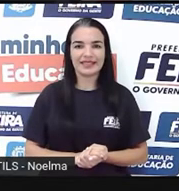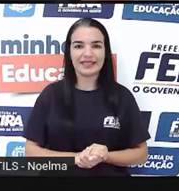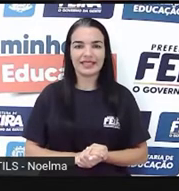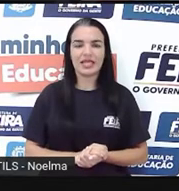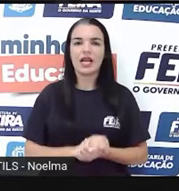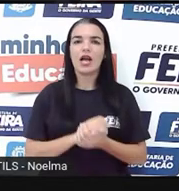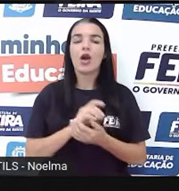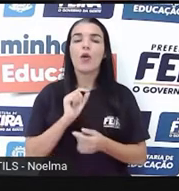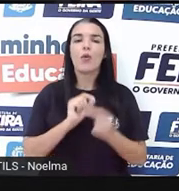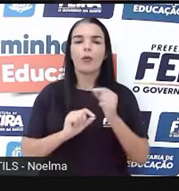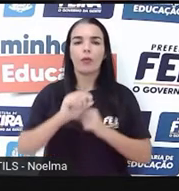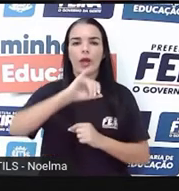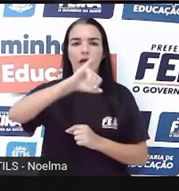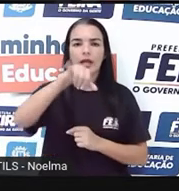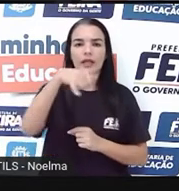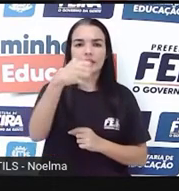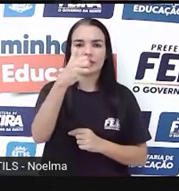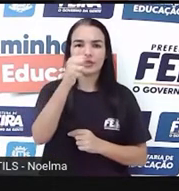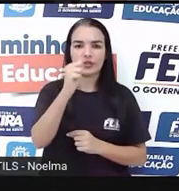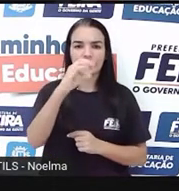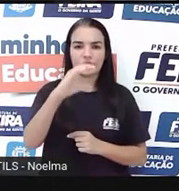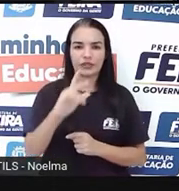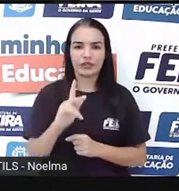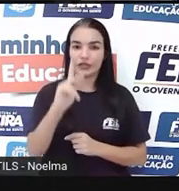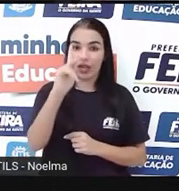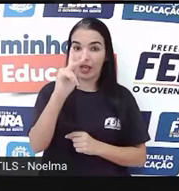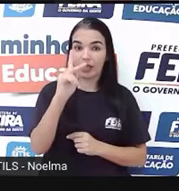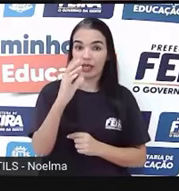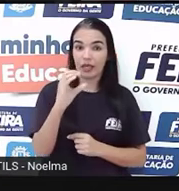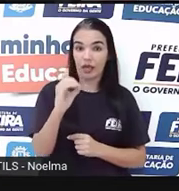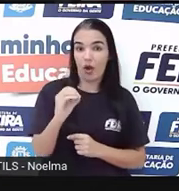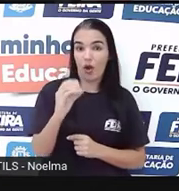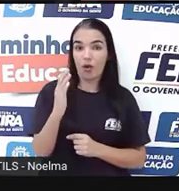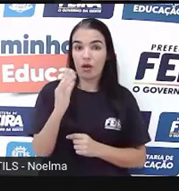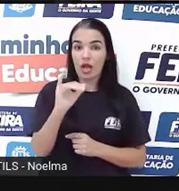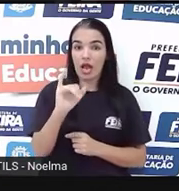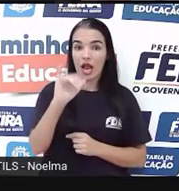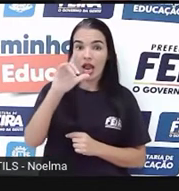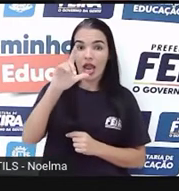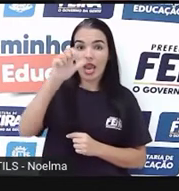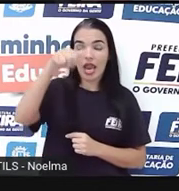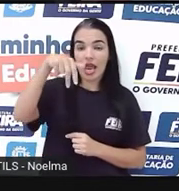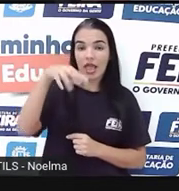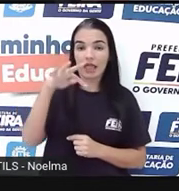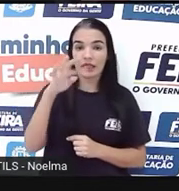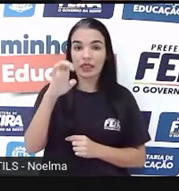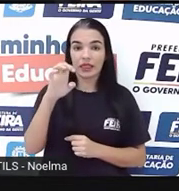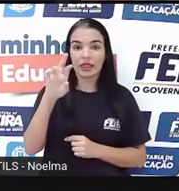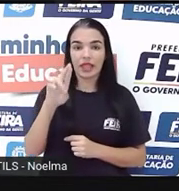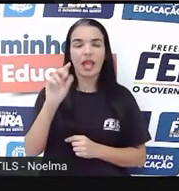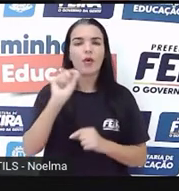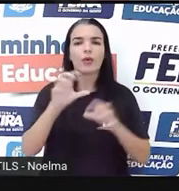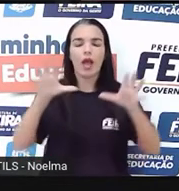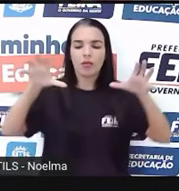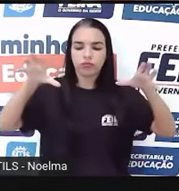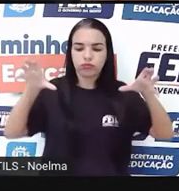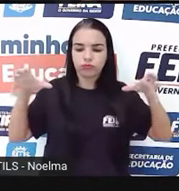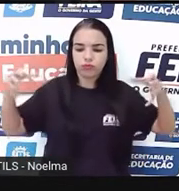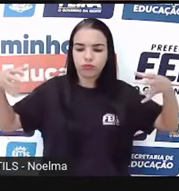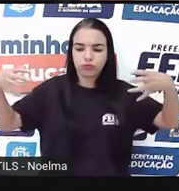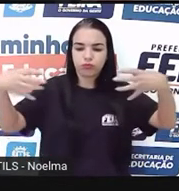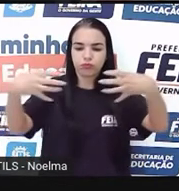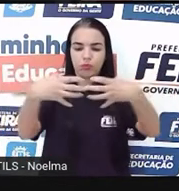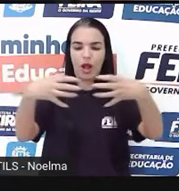o Jack O'Lantern, nós não temos uma tradução, certo? Para a nossa língua, é uma abóbora com